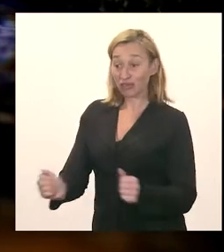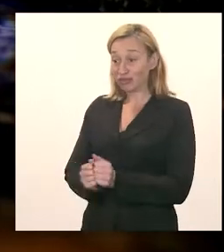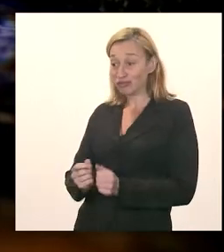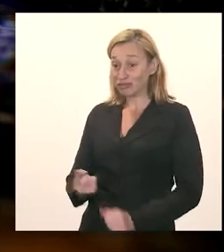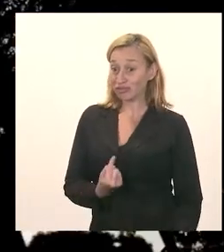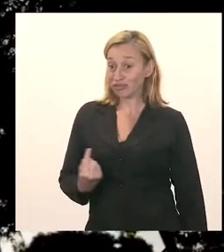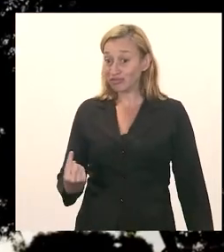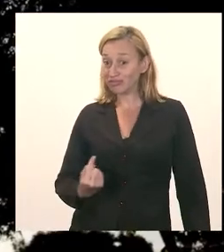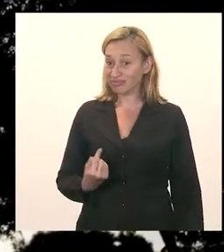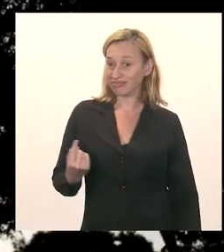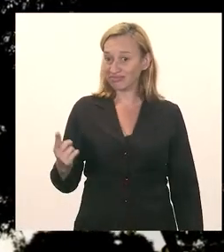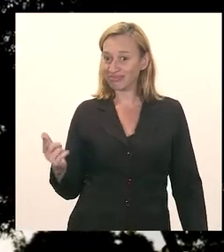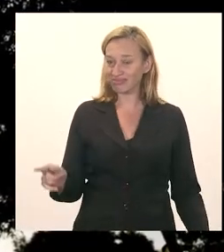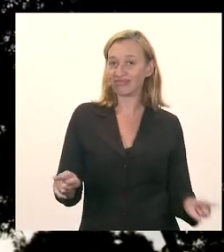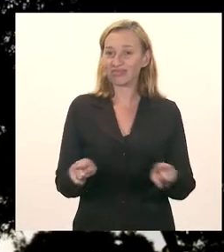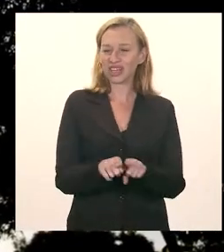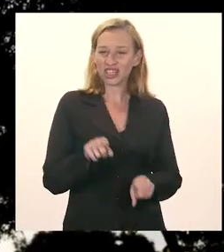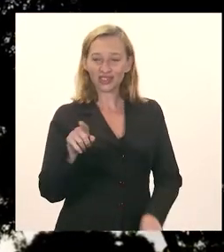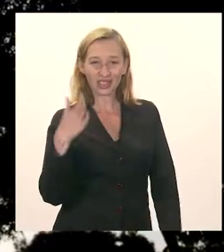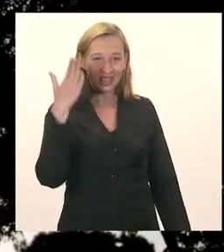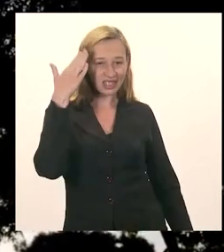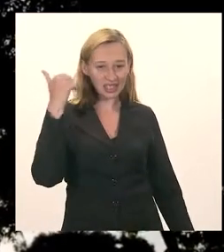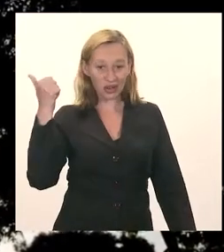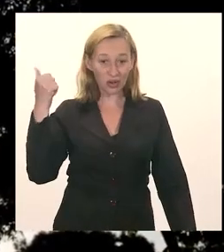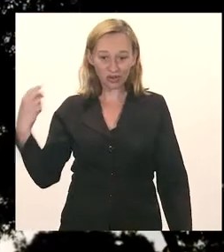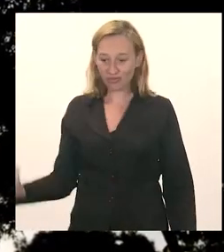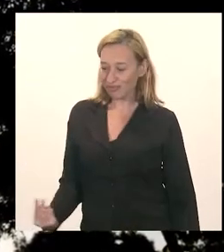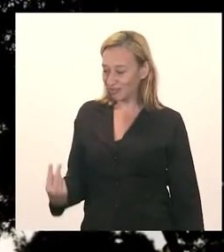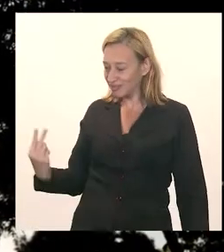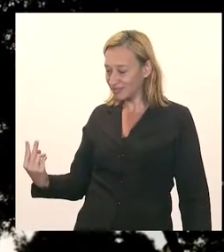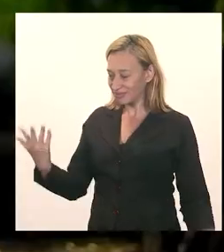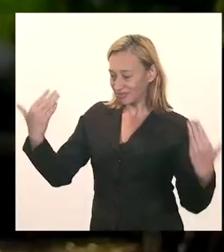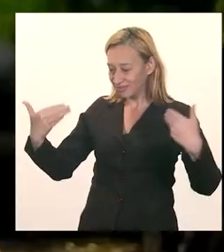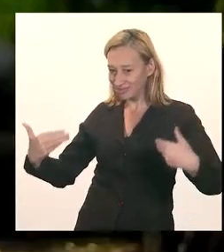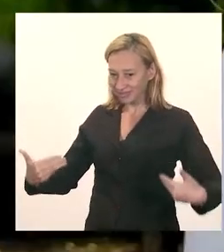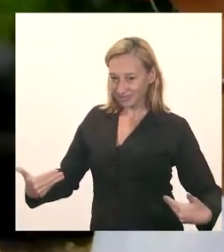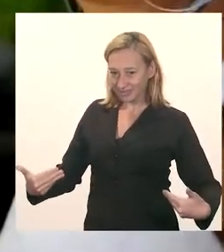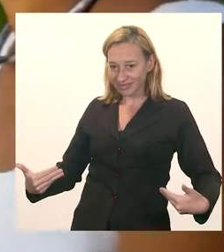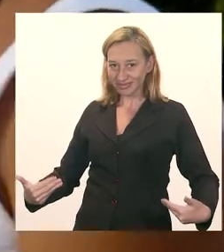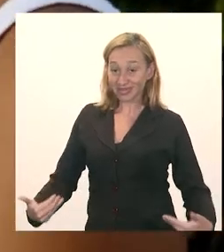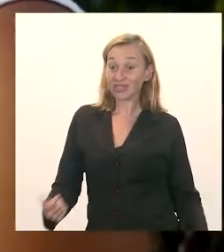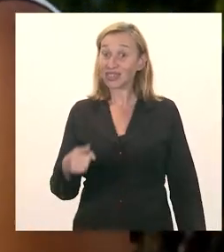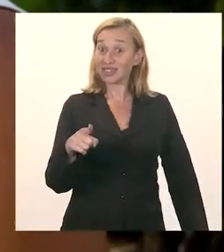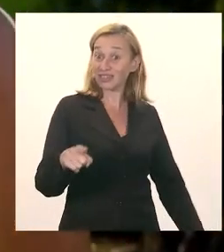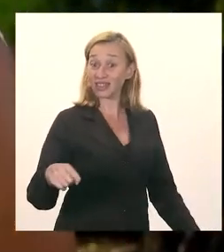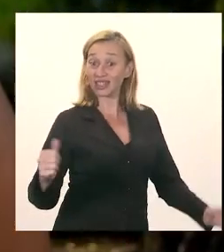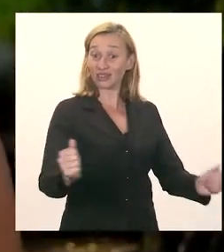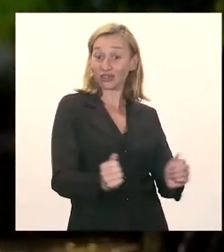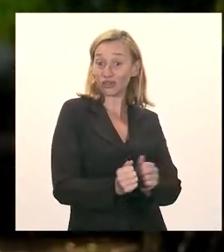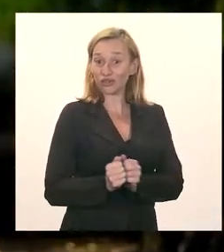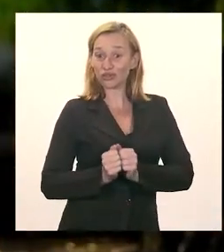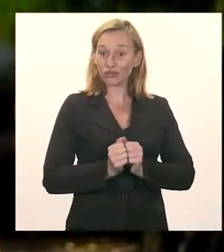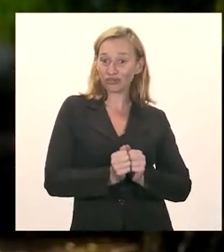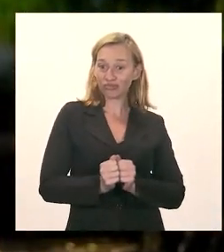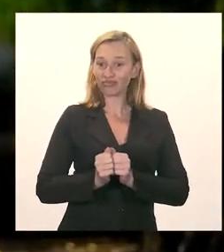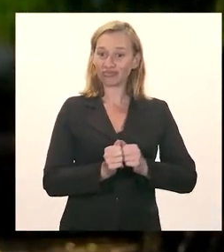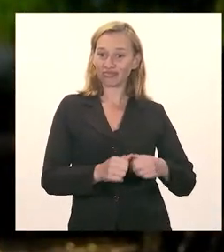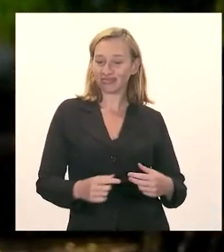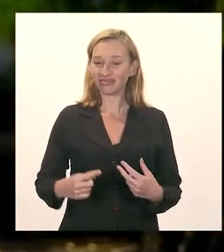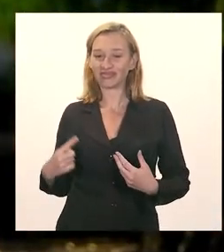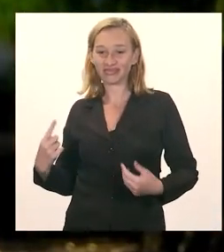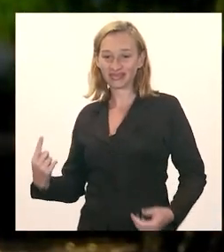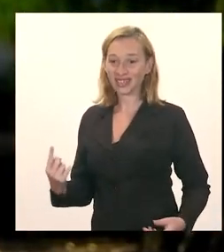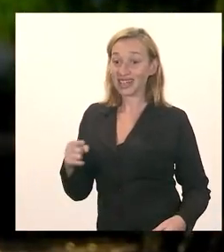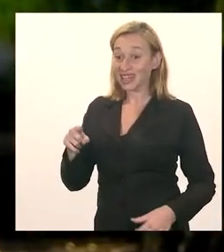muçuca também. Olha, se tu soubesses o valor que a muçuca tem, tu tomava um banho de